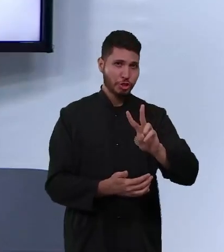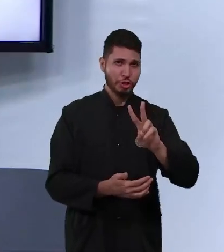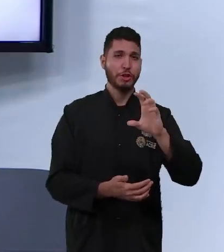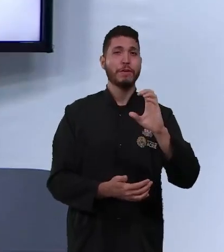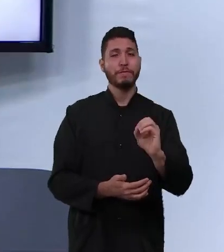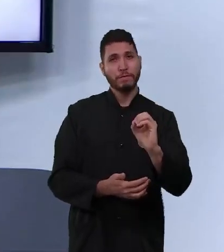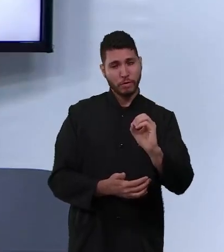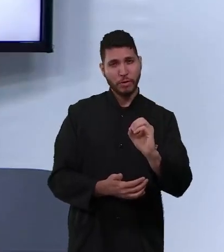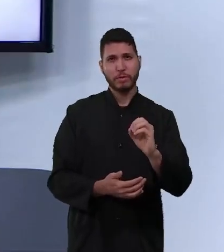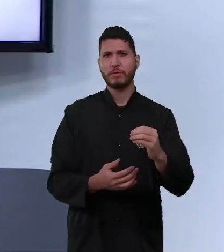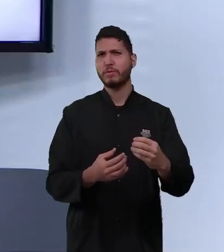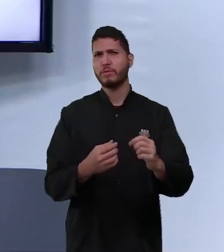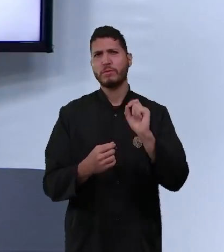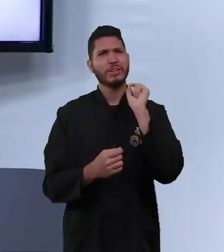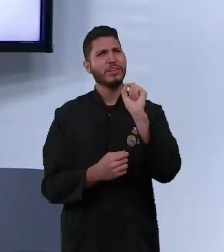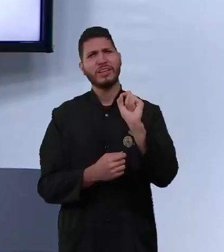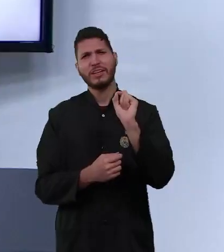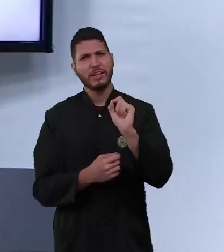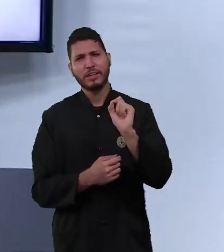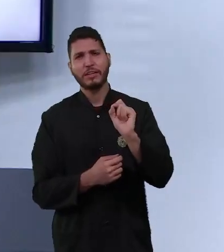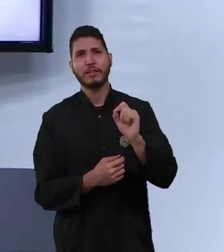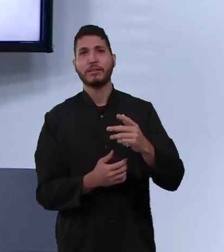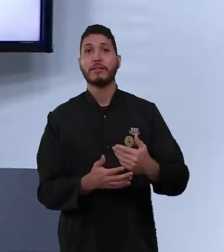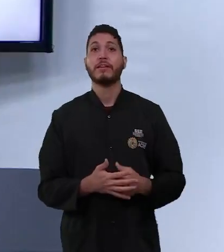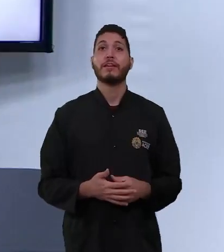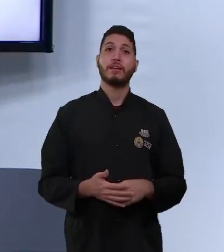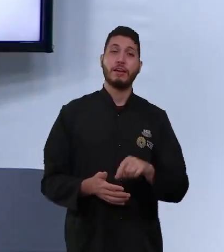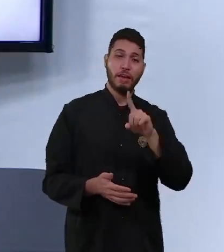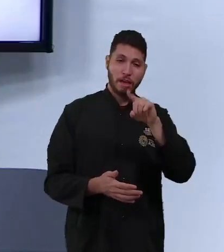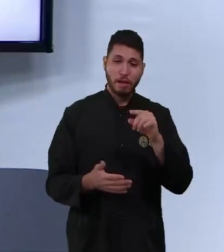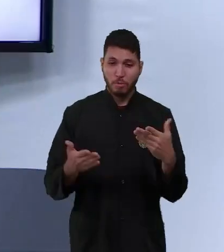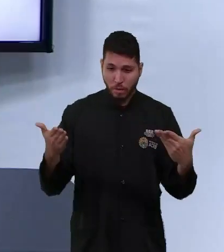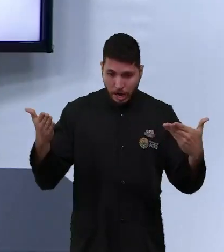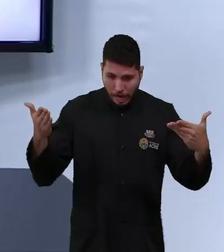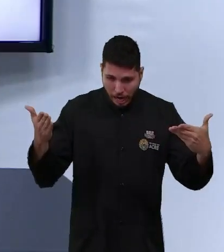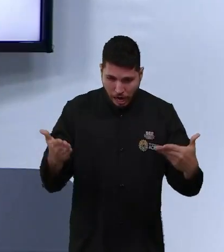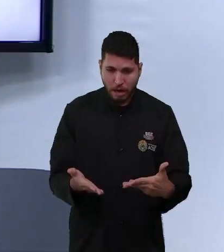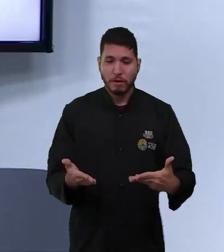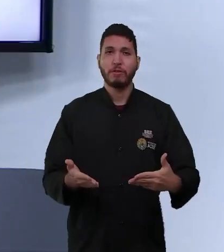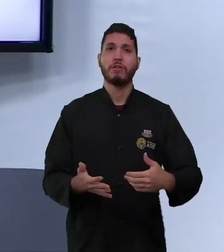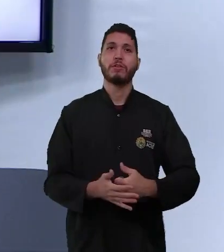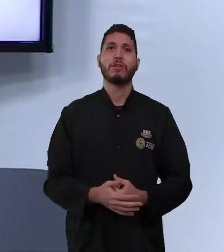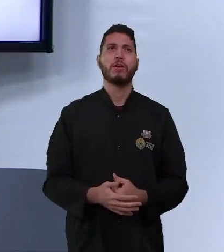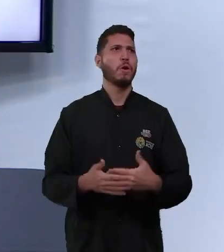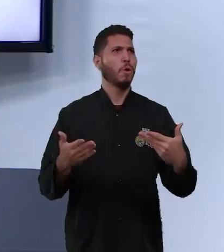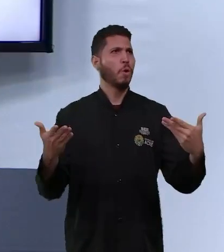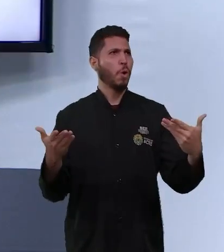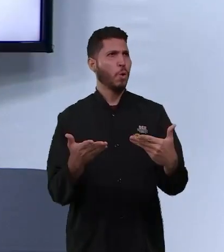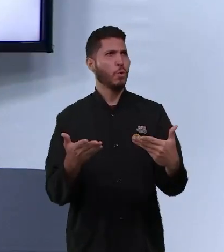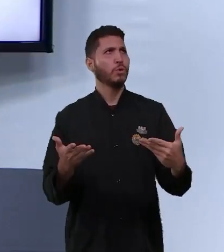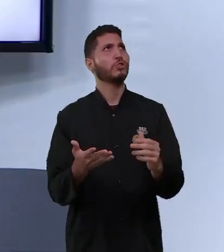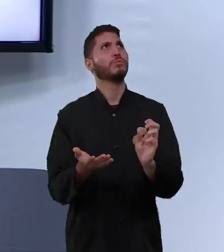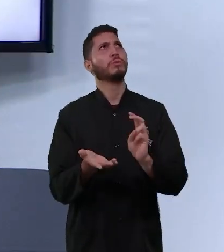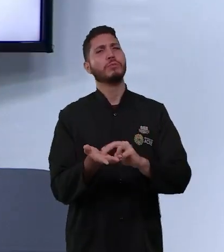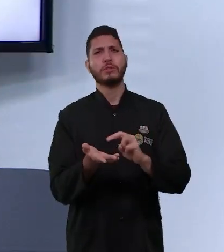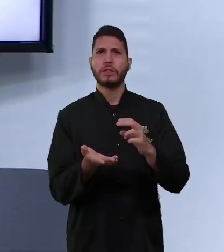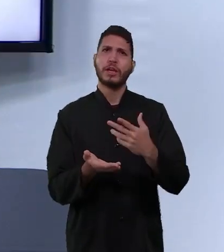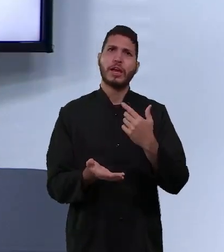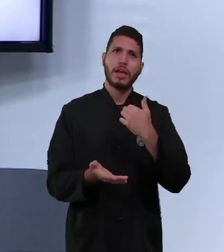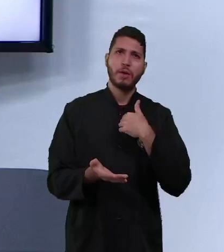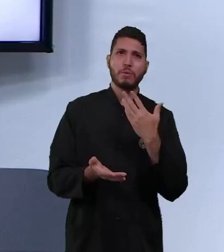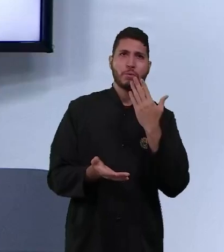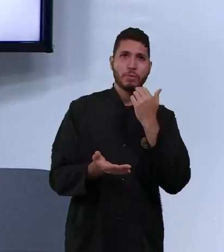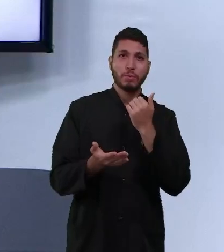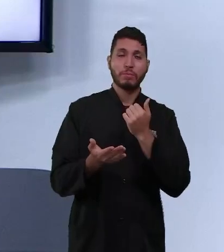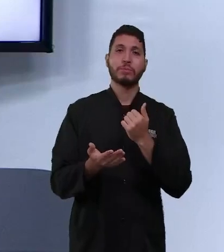presente do indicativo? É o agora. Hoje pela manhã eu comi e neste